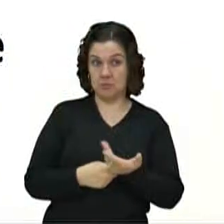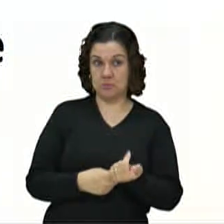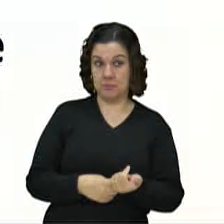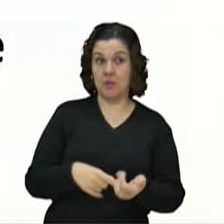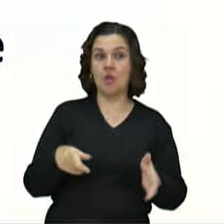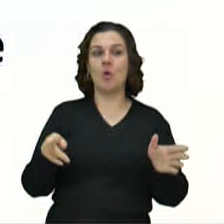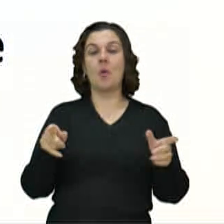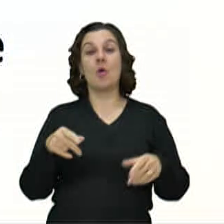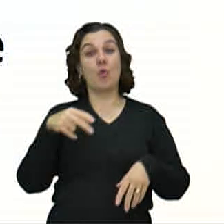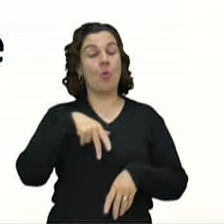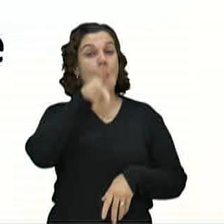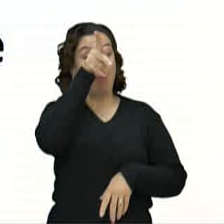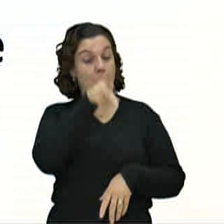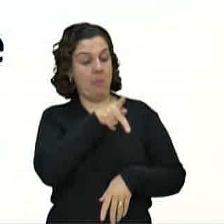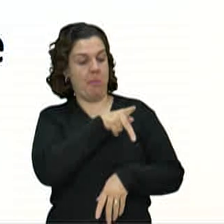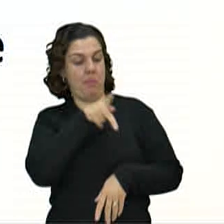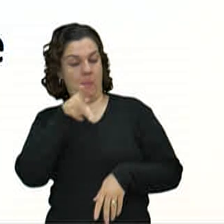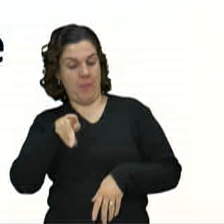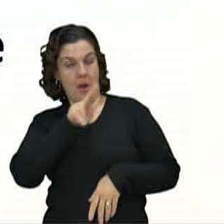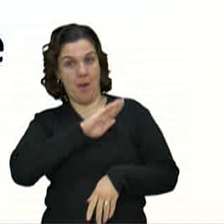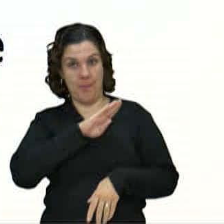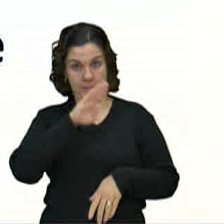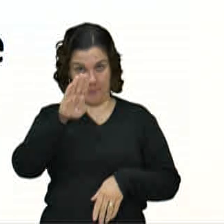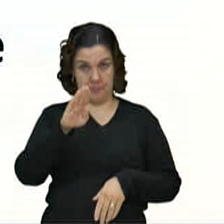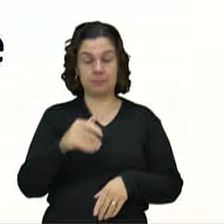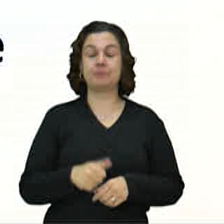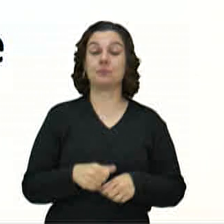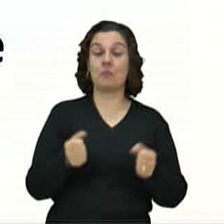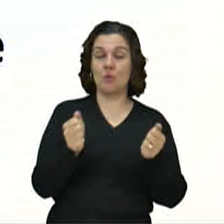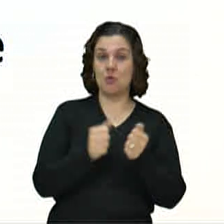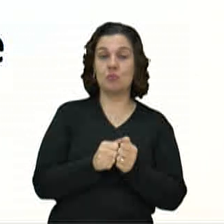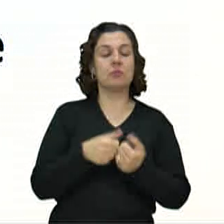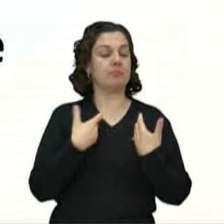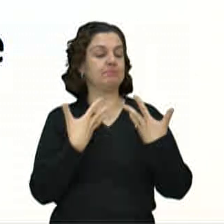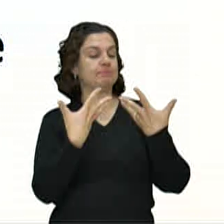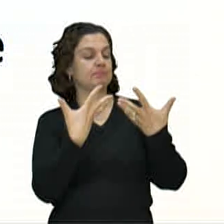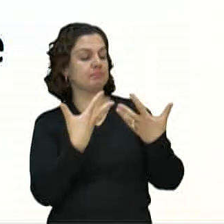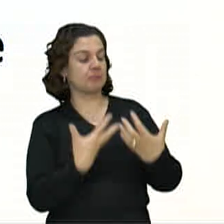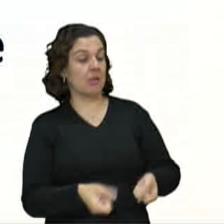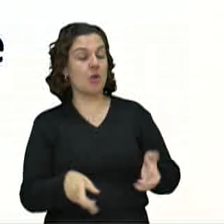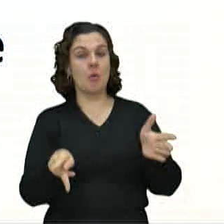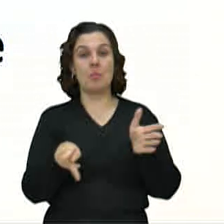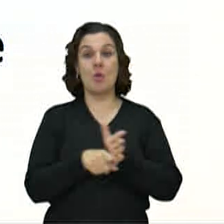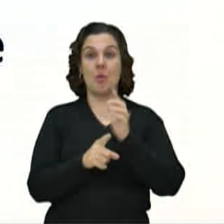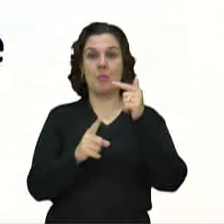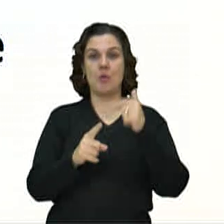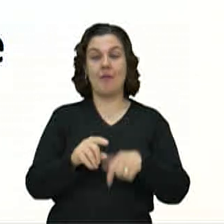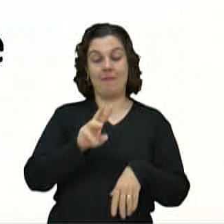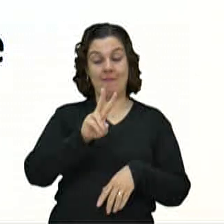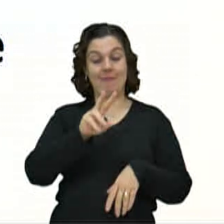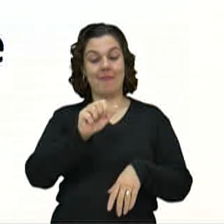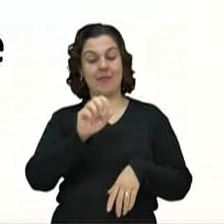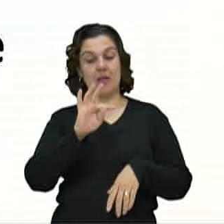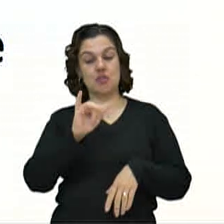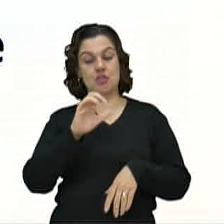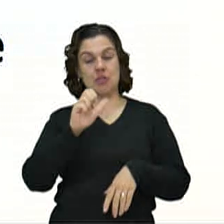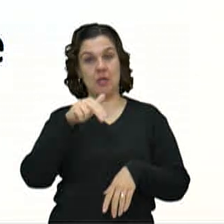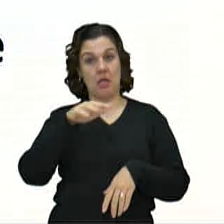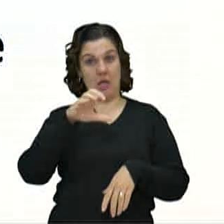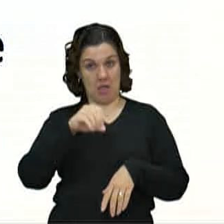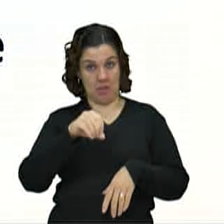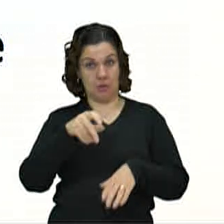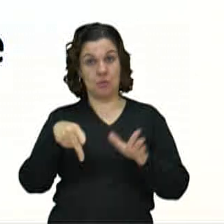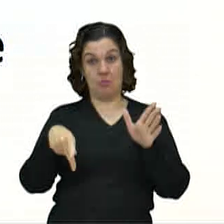do Mussolini com o Papa Pio XI, que reconhecia o Vaticano como país, como Estado